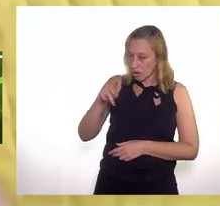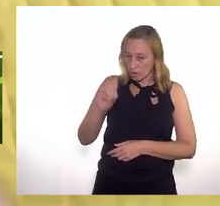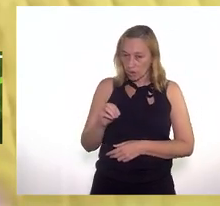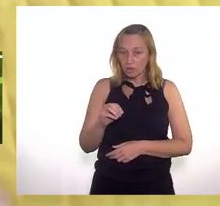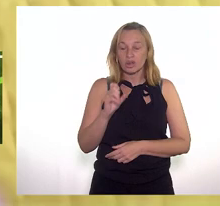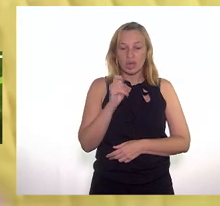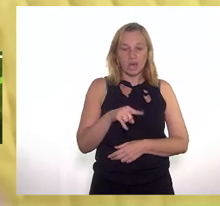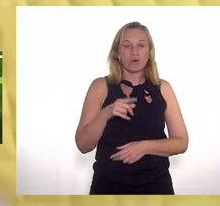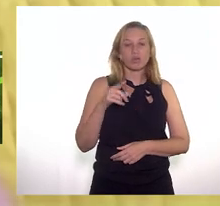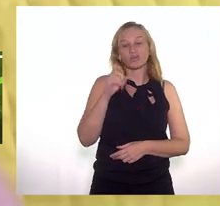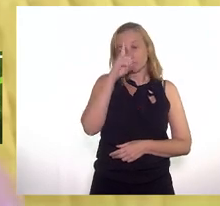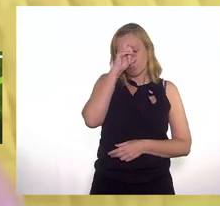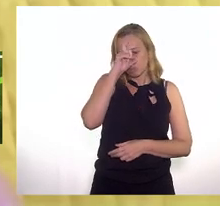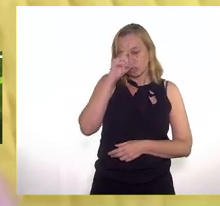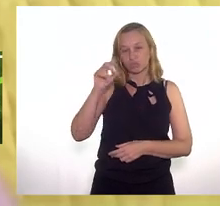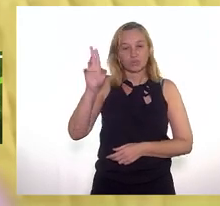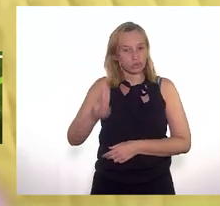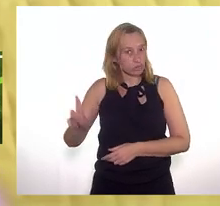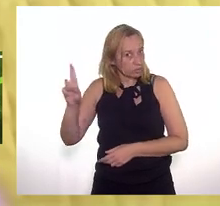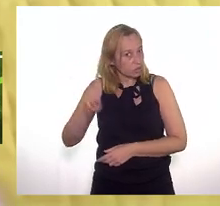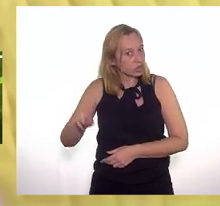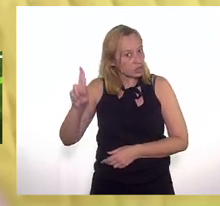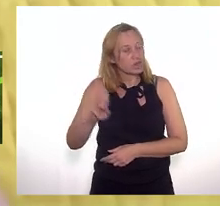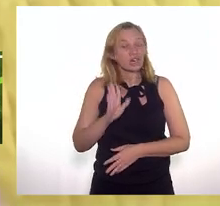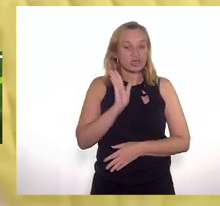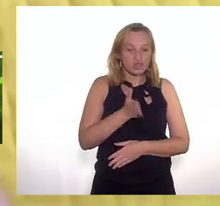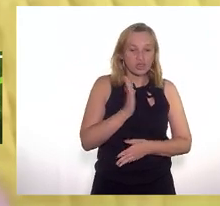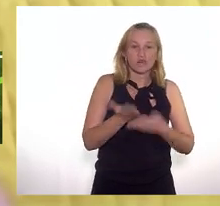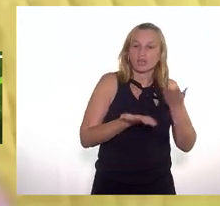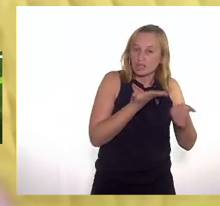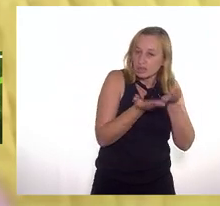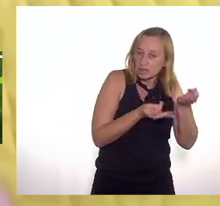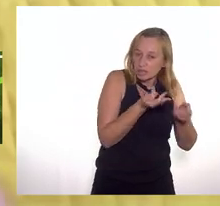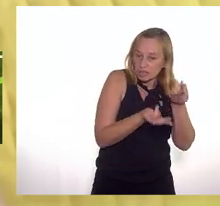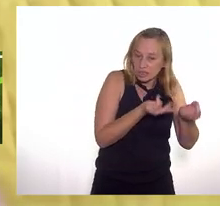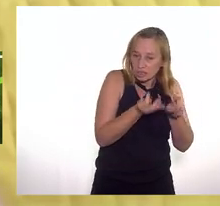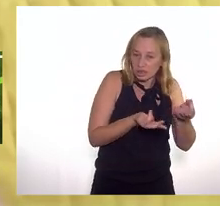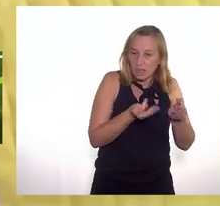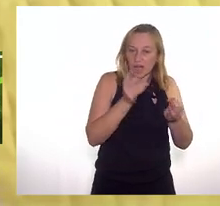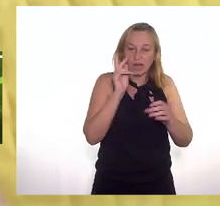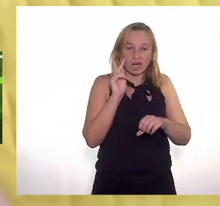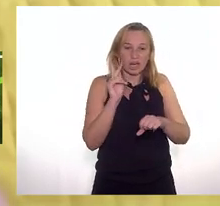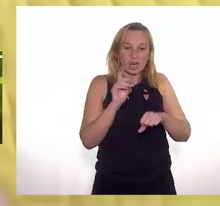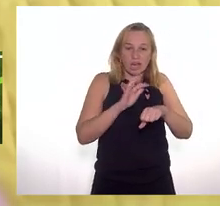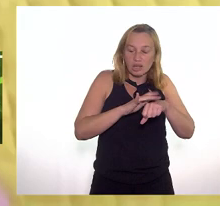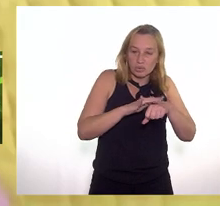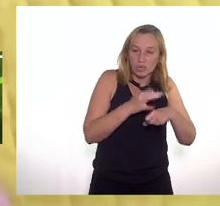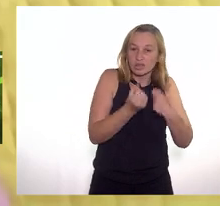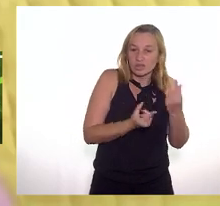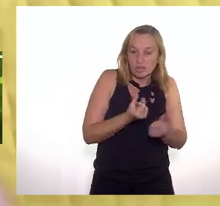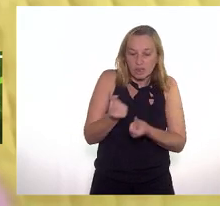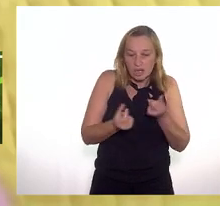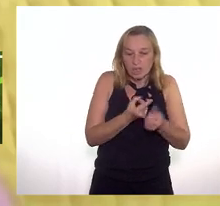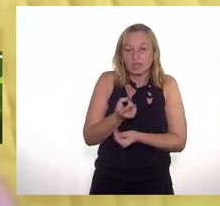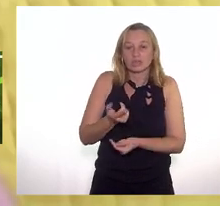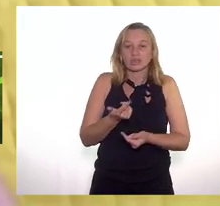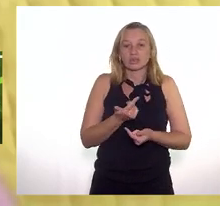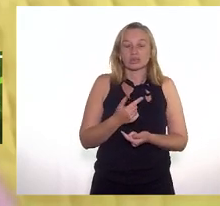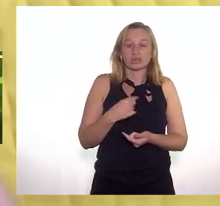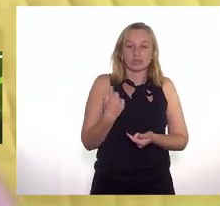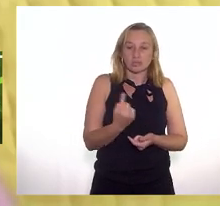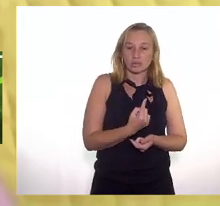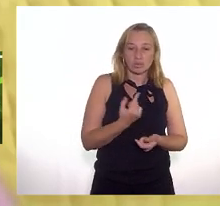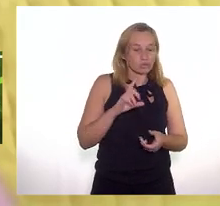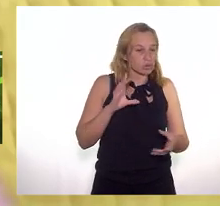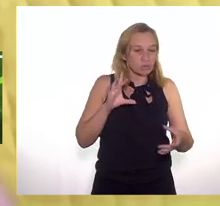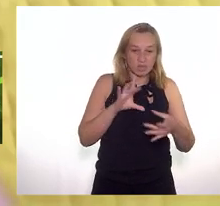ser um hospital universitário e já tratar historicamente doenças raras, nós não somos